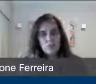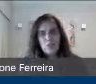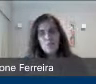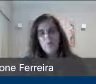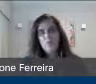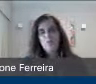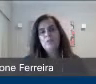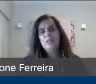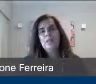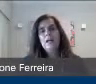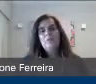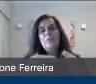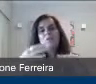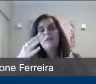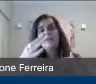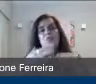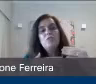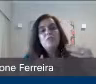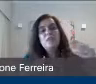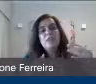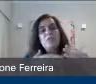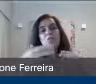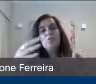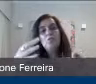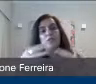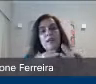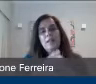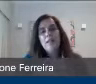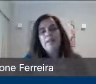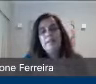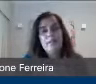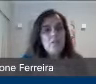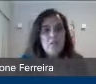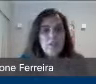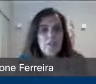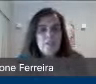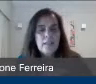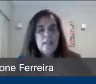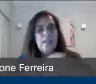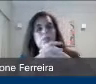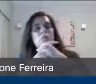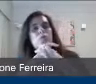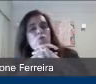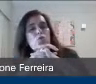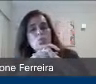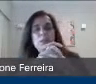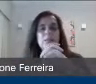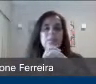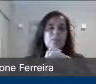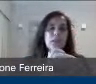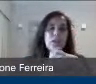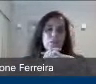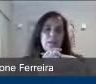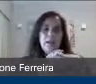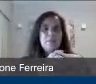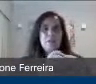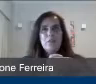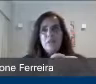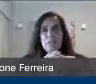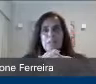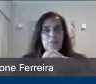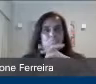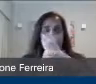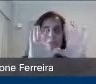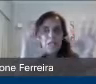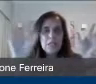a tecnologia de ponta, a possibilidade de você juntar a carreira. Tem gente que, às vezes, é, poxa, eu sou de humanas, eu quero, sei lá,